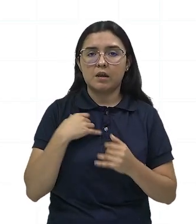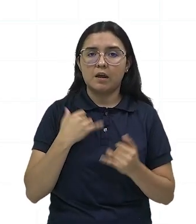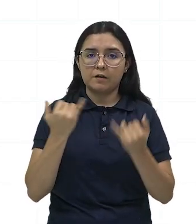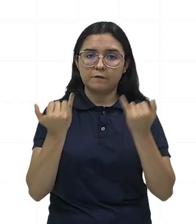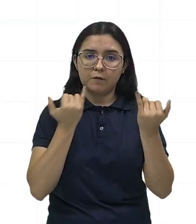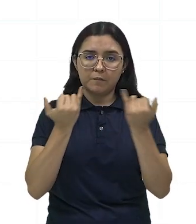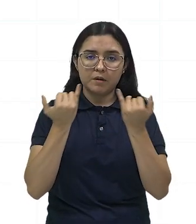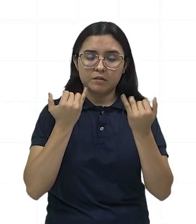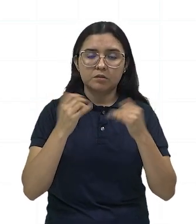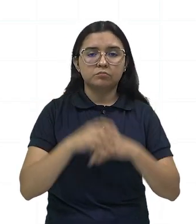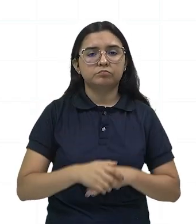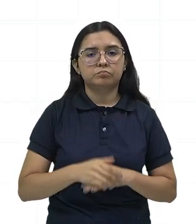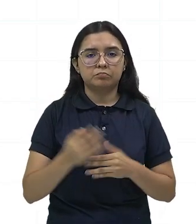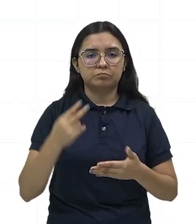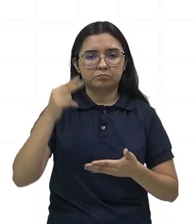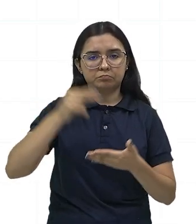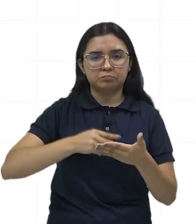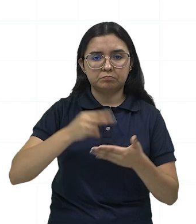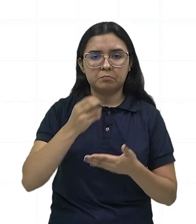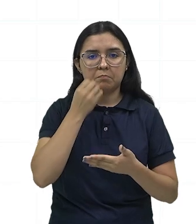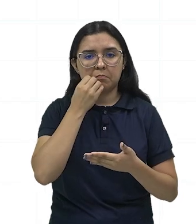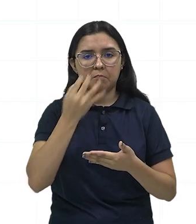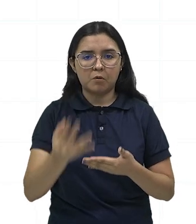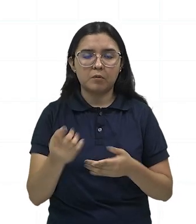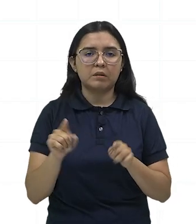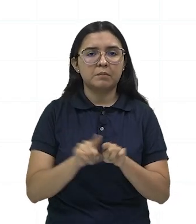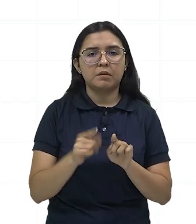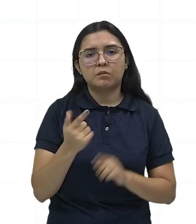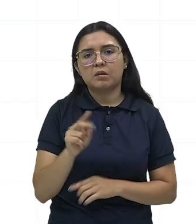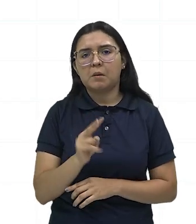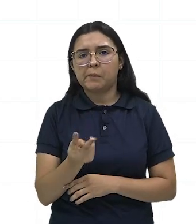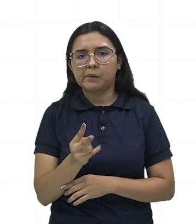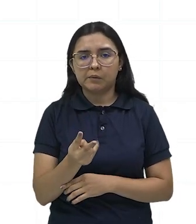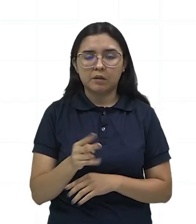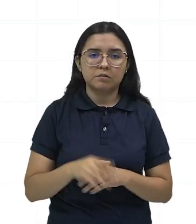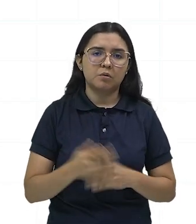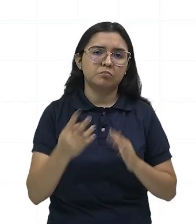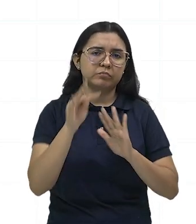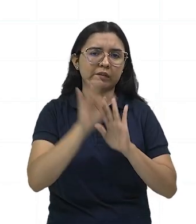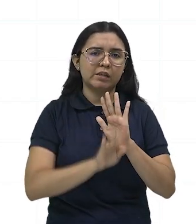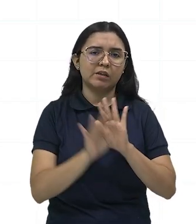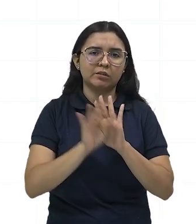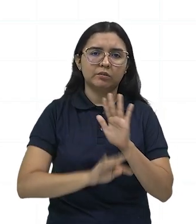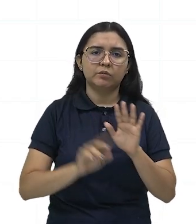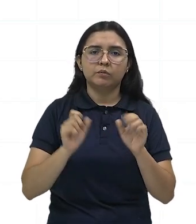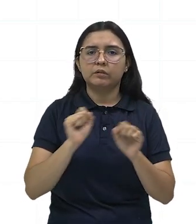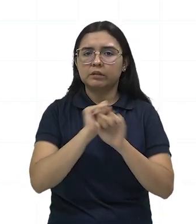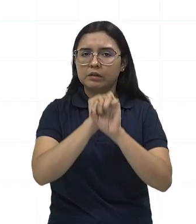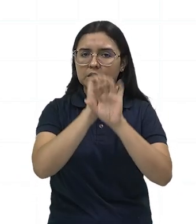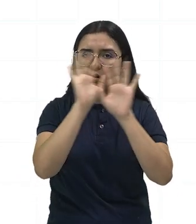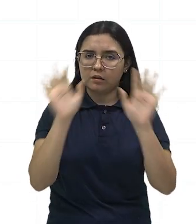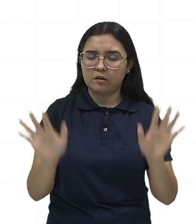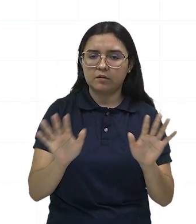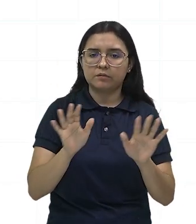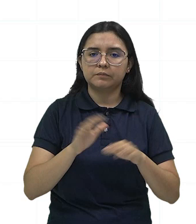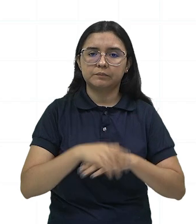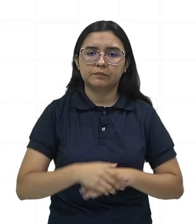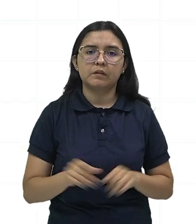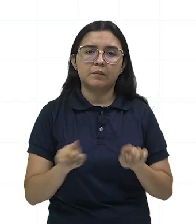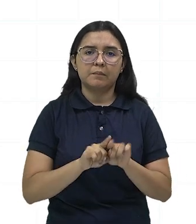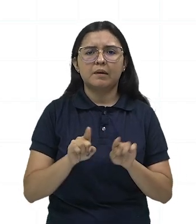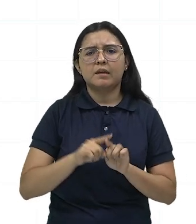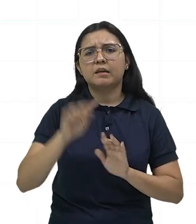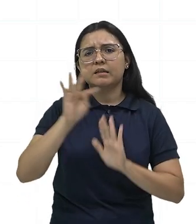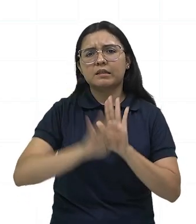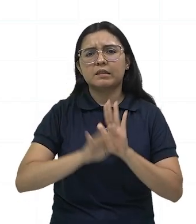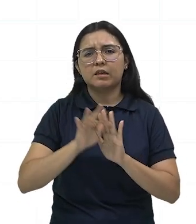seja transmitida de maneira eficaz e sem ambiguidade. Um texto mais claro. Isso é especialmente importante em textos persuasivos,